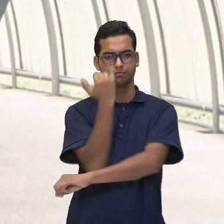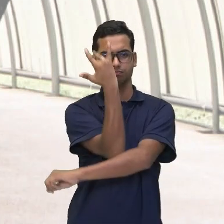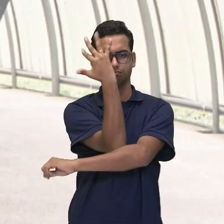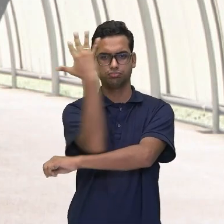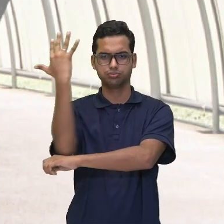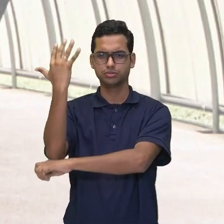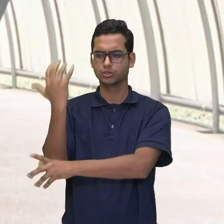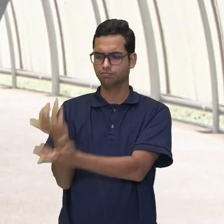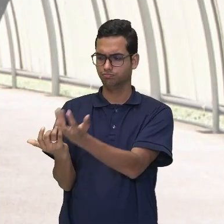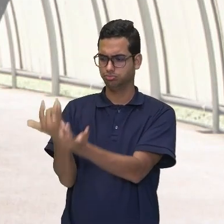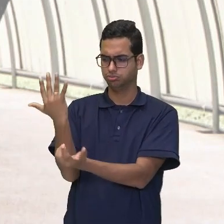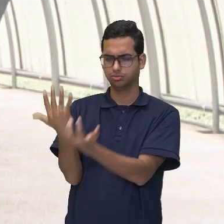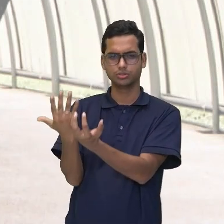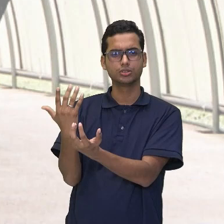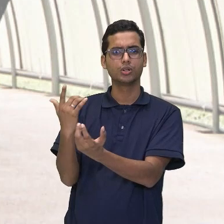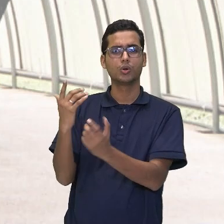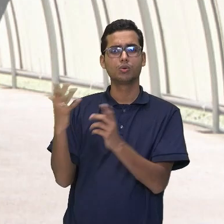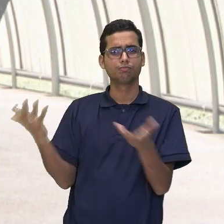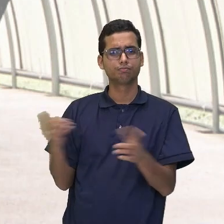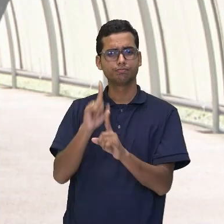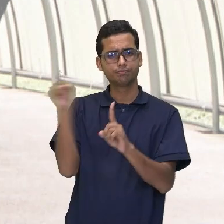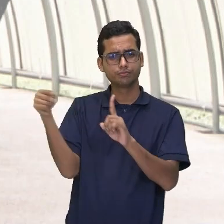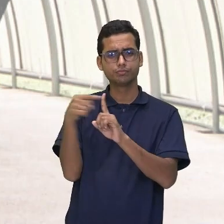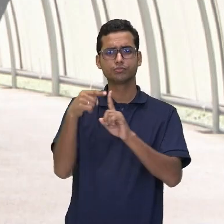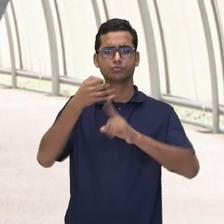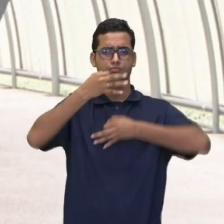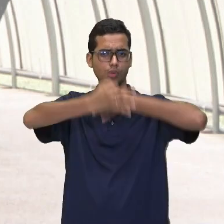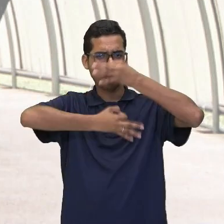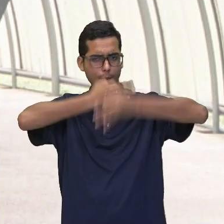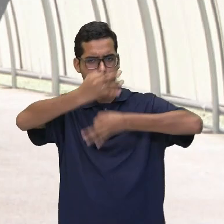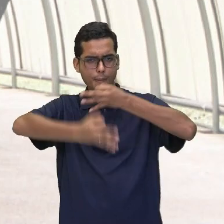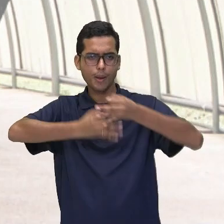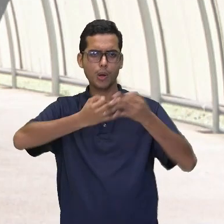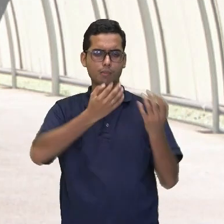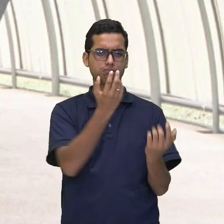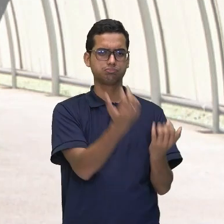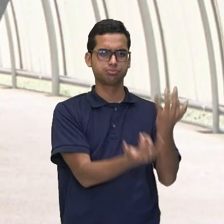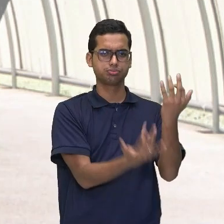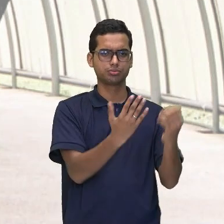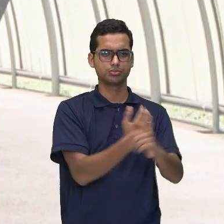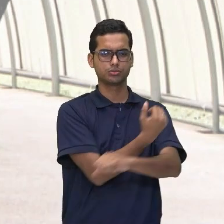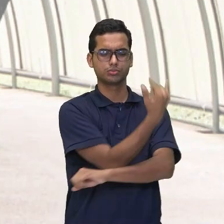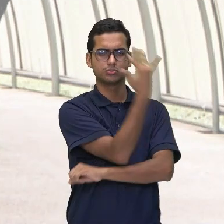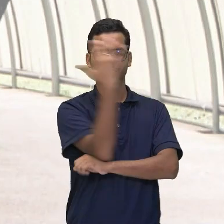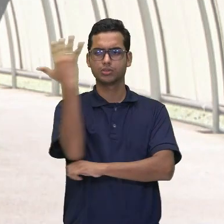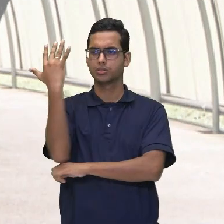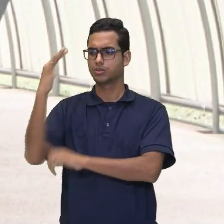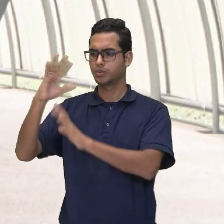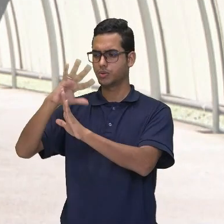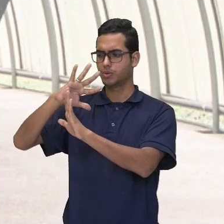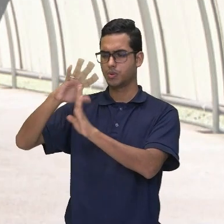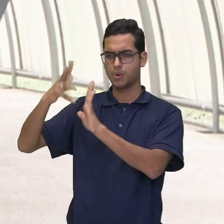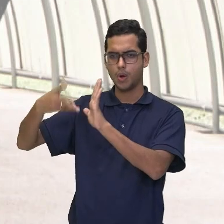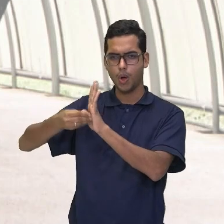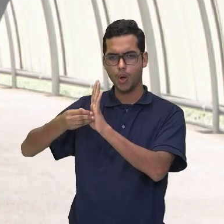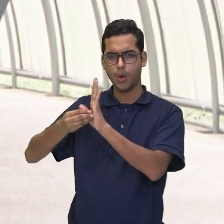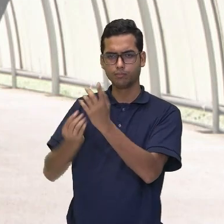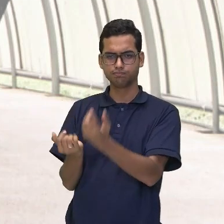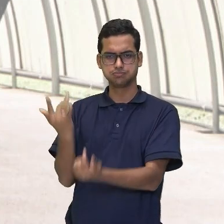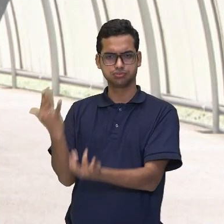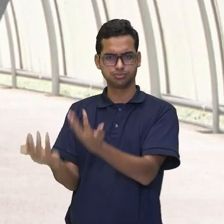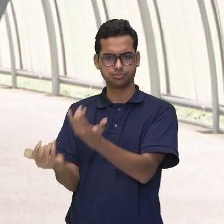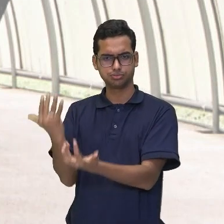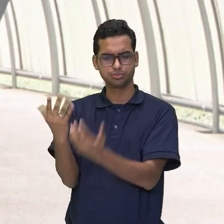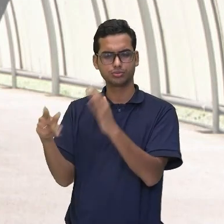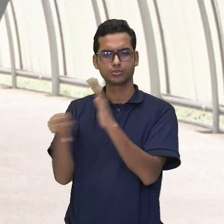artista ele faz uma reflexão, uma crítica às queimadas da Amazônia. Então, uma instalação